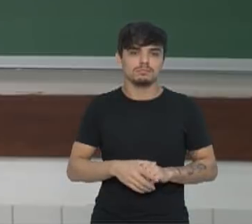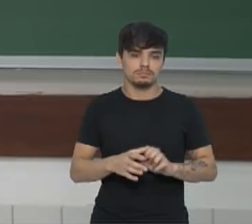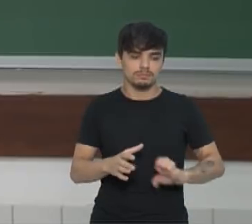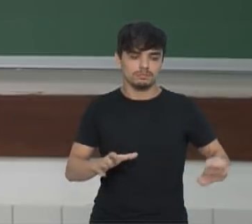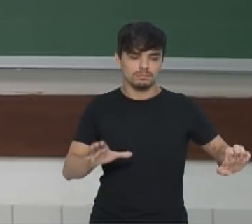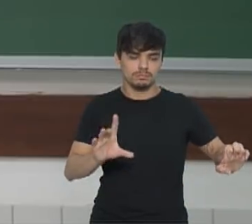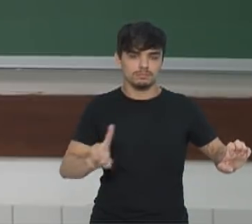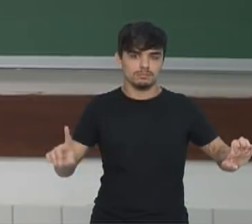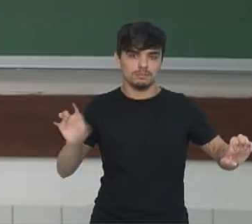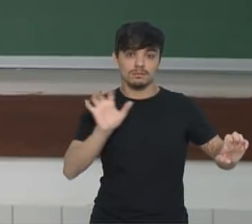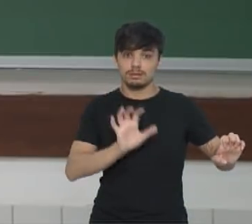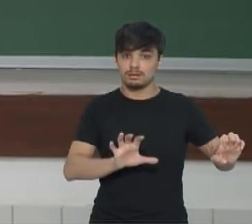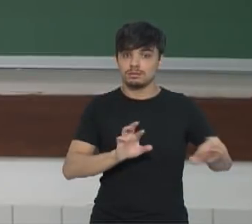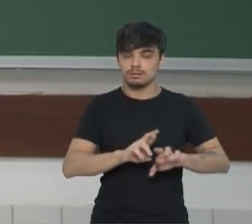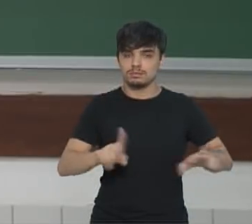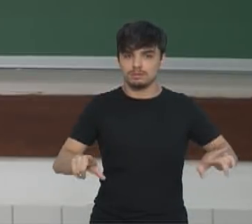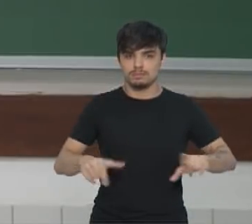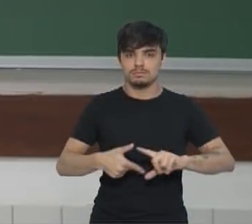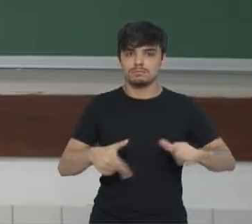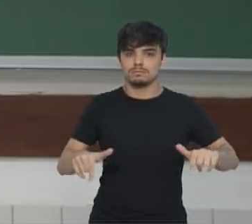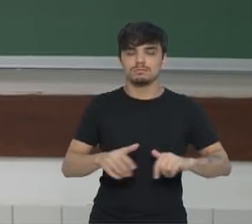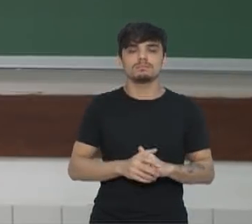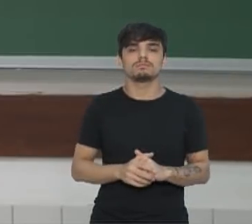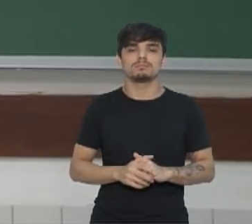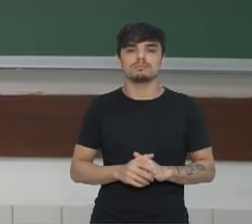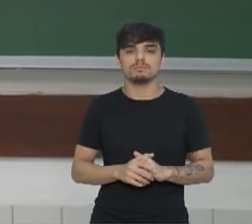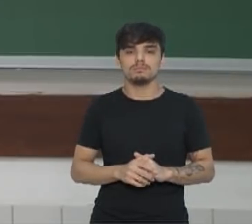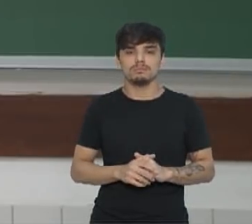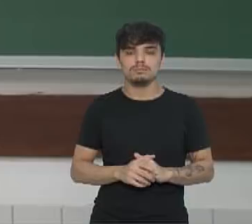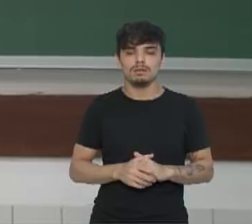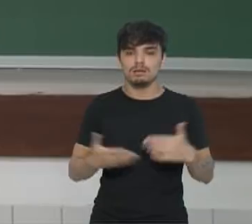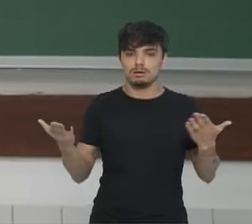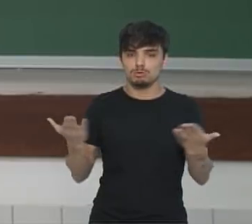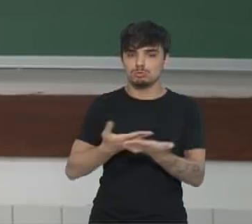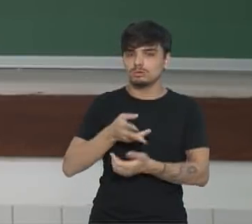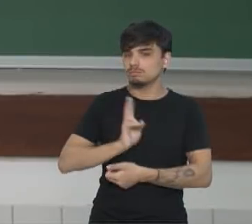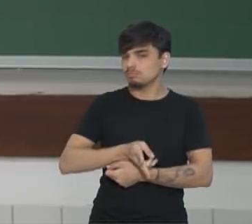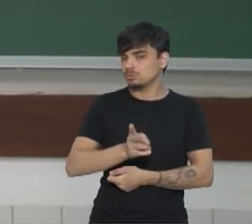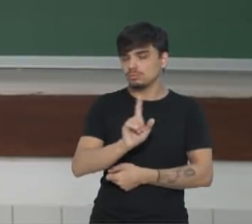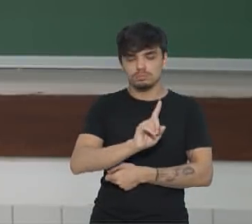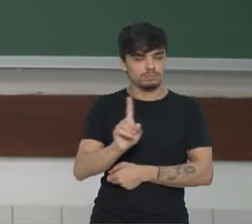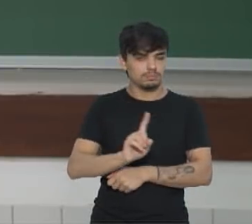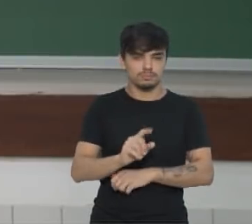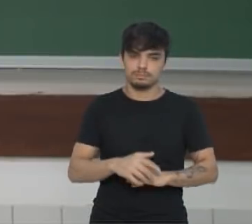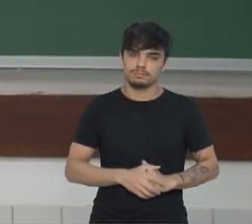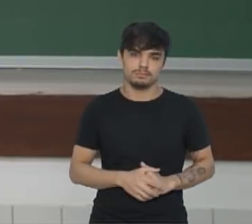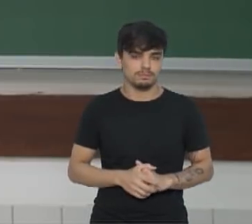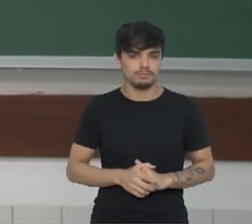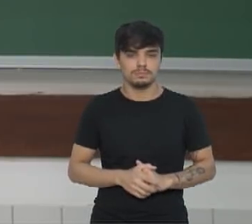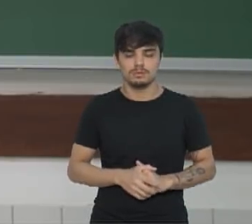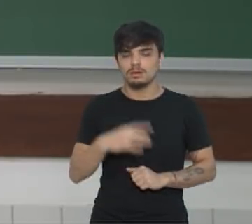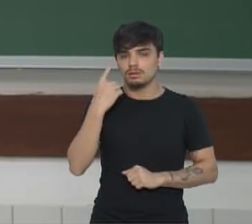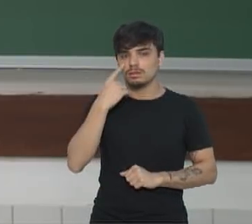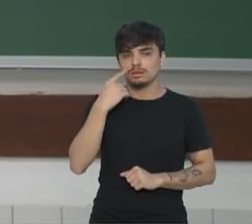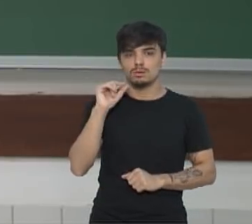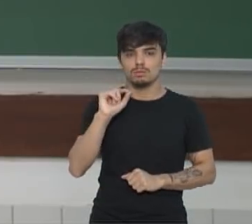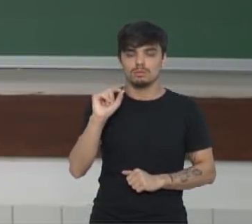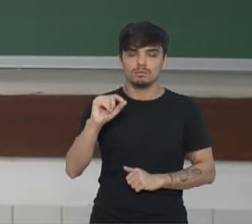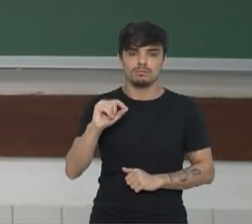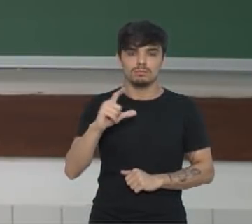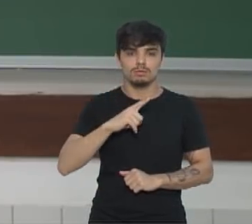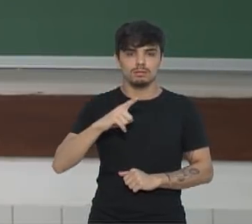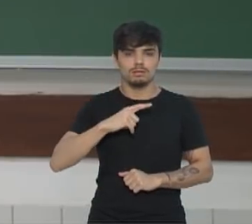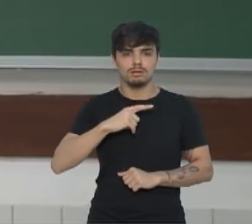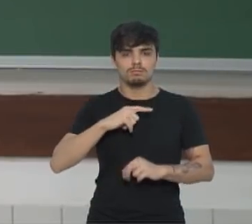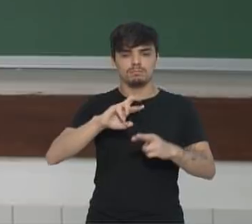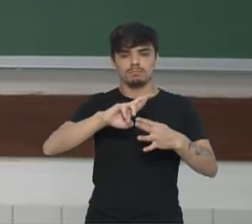a diferença clássica de esquerda e direita. Hoje não é exatamente a mesma coisa, certo? Você vai ter outros tipos